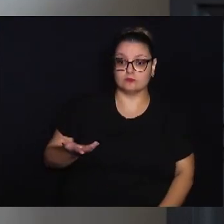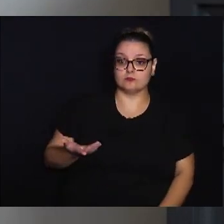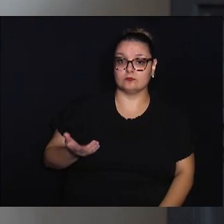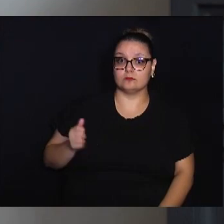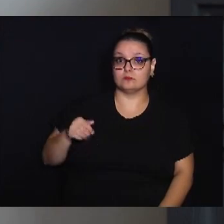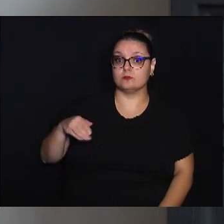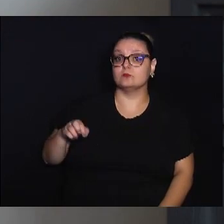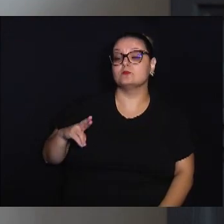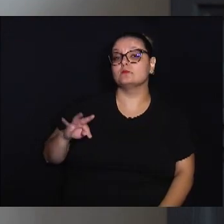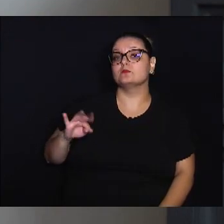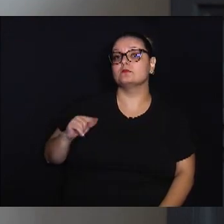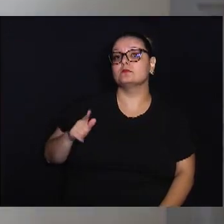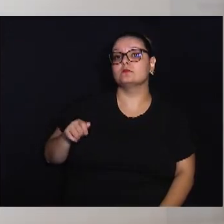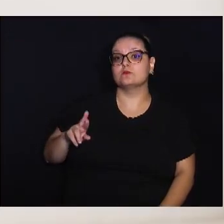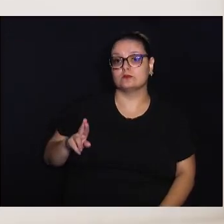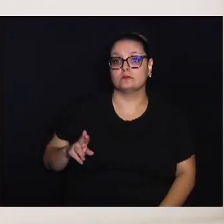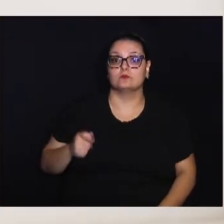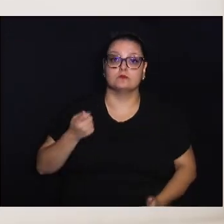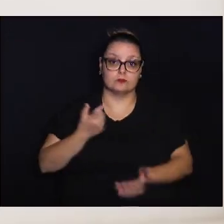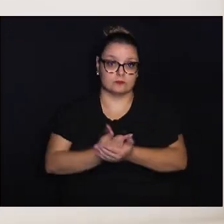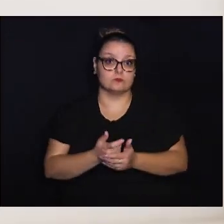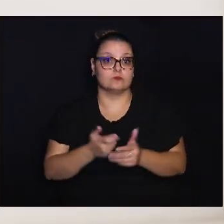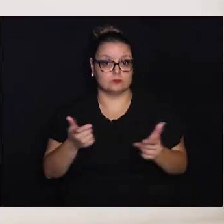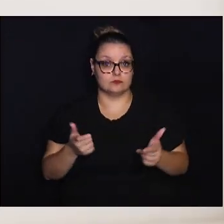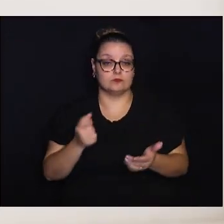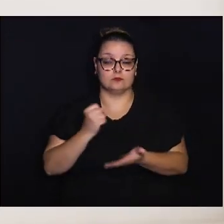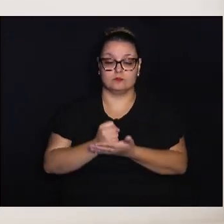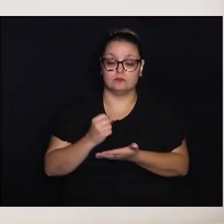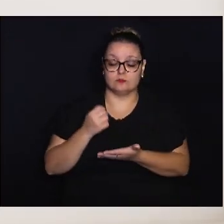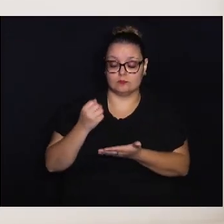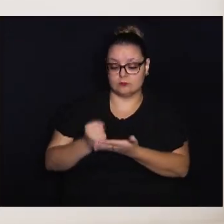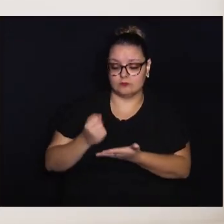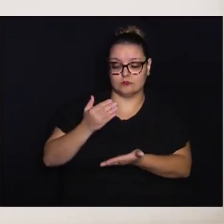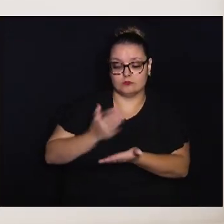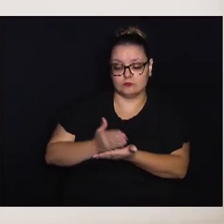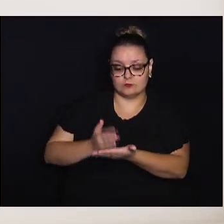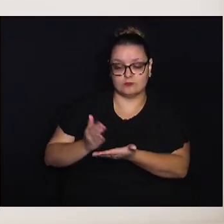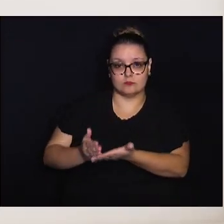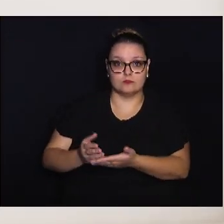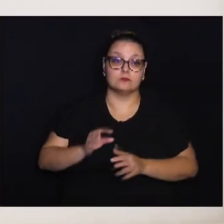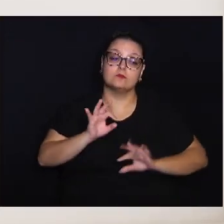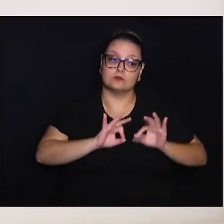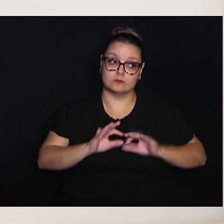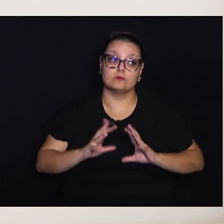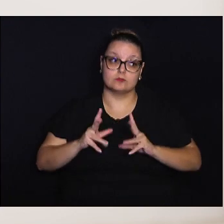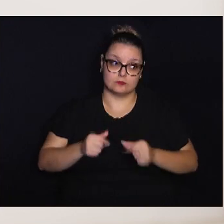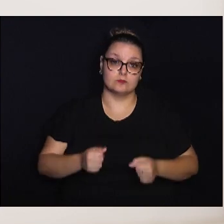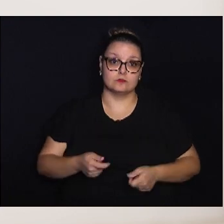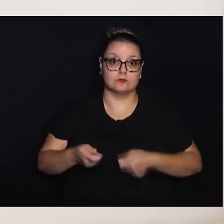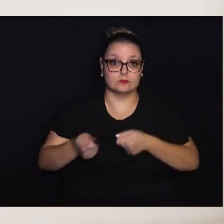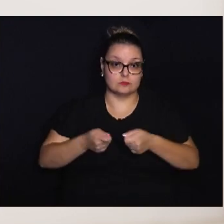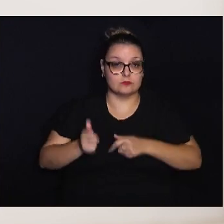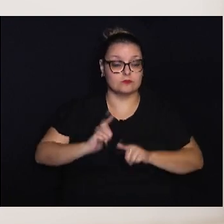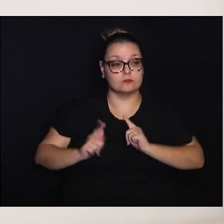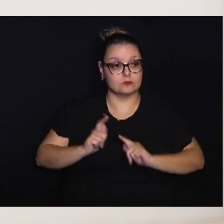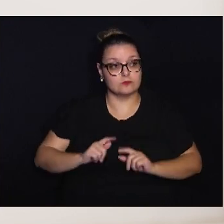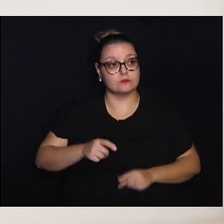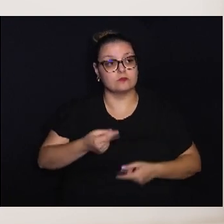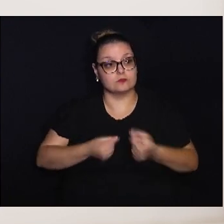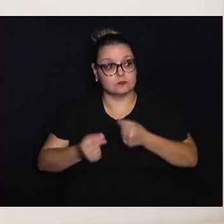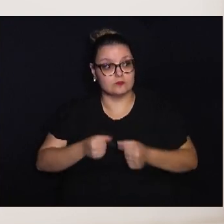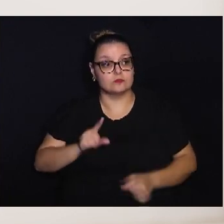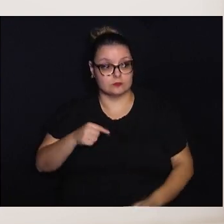consegue amortizar, pagar uma parte maior do seu contrato de financiamento do imóvel. O planejamento financeiro é tudo, né? Essa gestão do controle